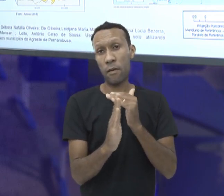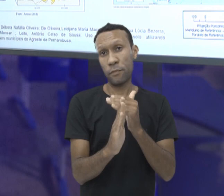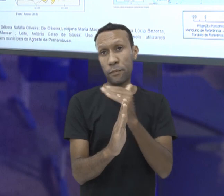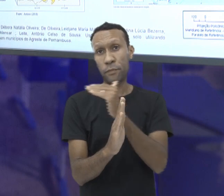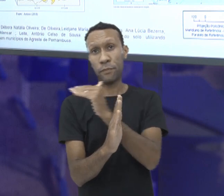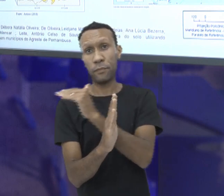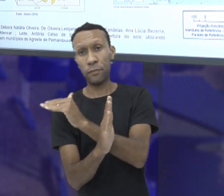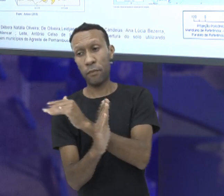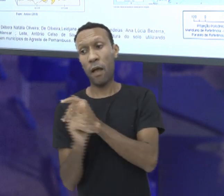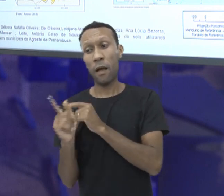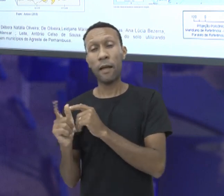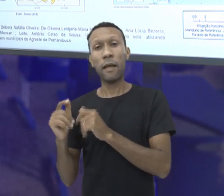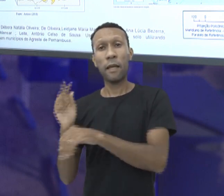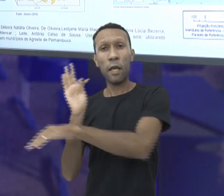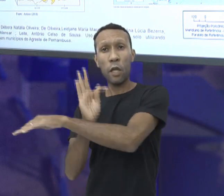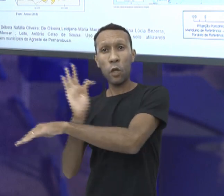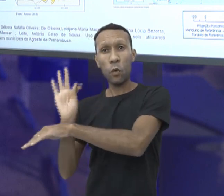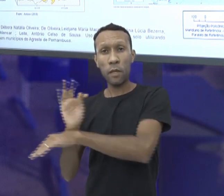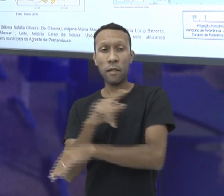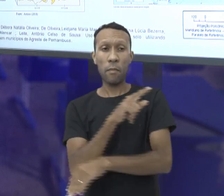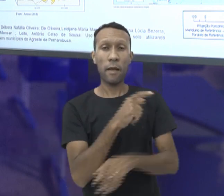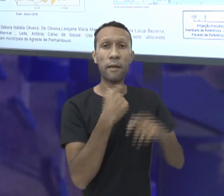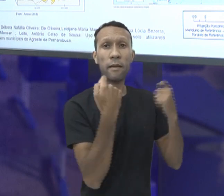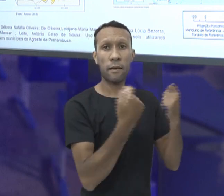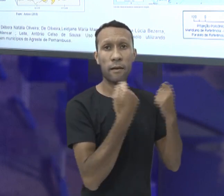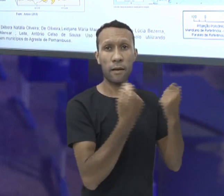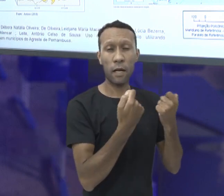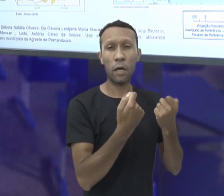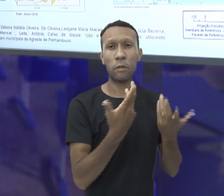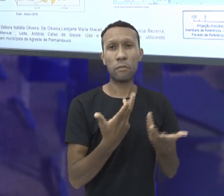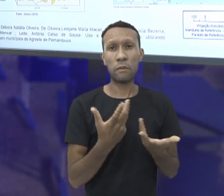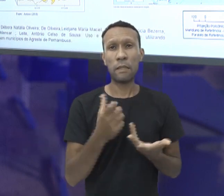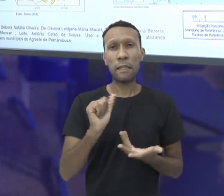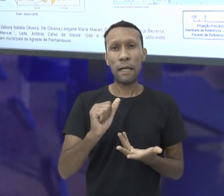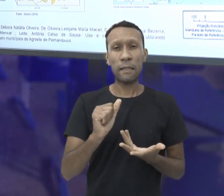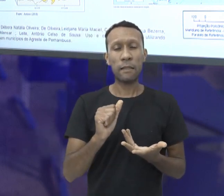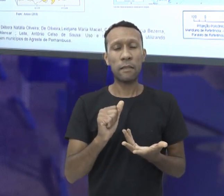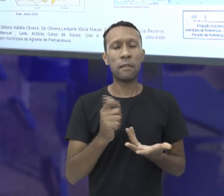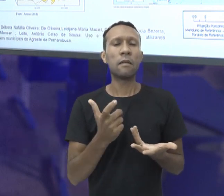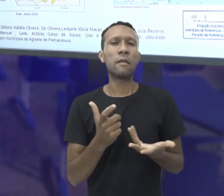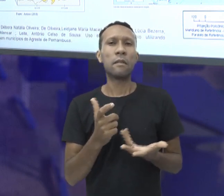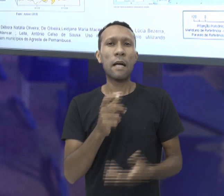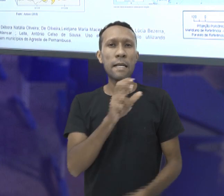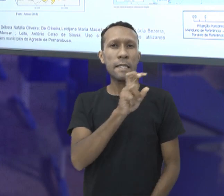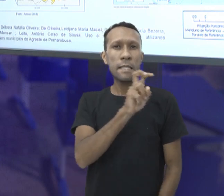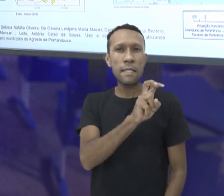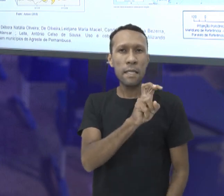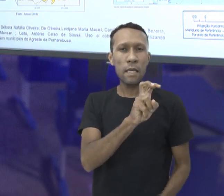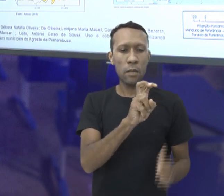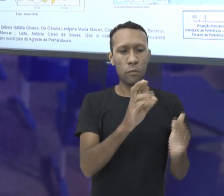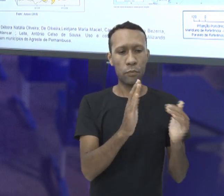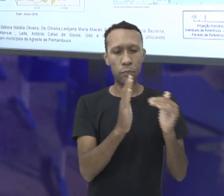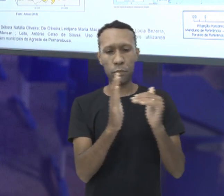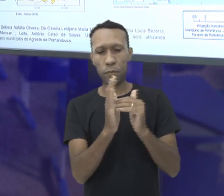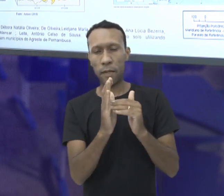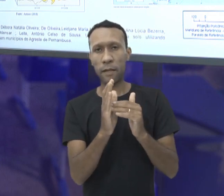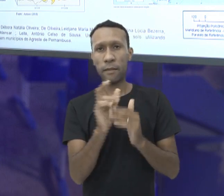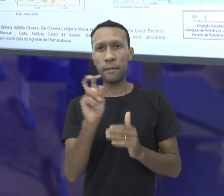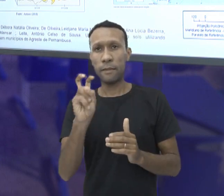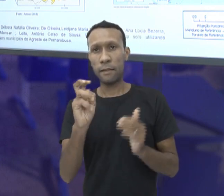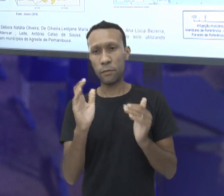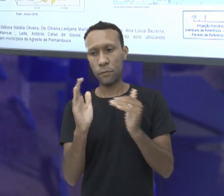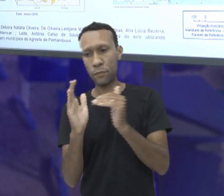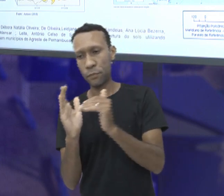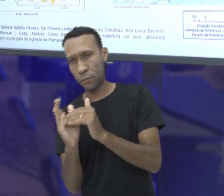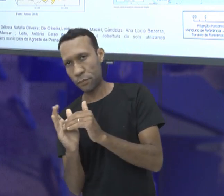Ela corresponde a cada 5 km, 5, 10, 15. Ou seja, a cada centímetro no mapa corresponde a 5 km de